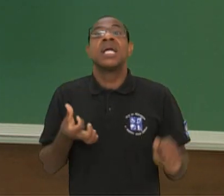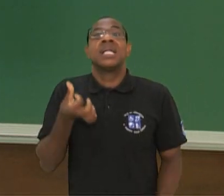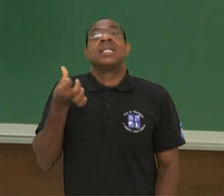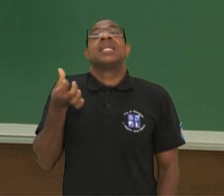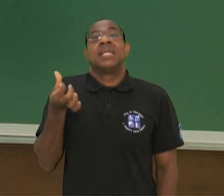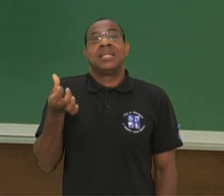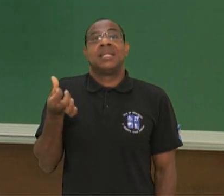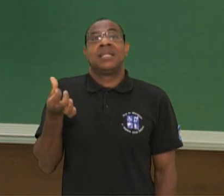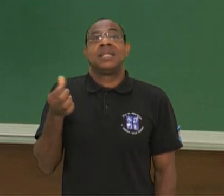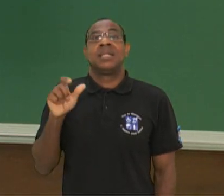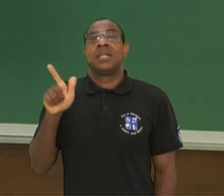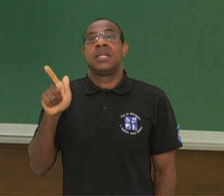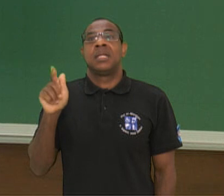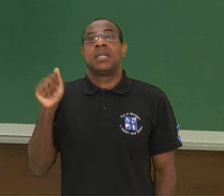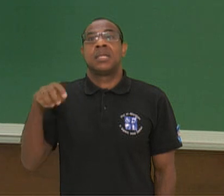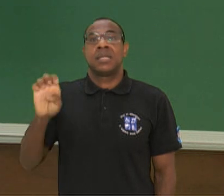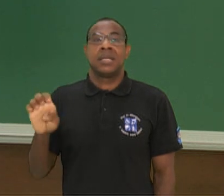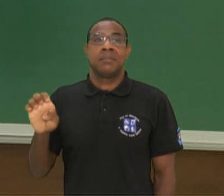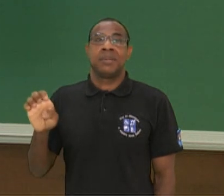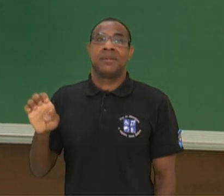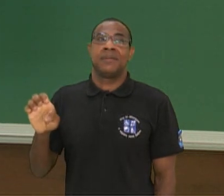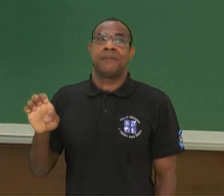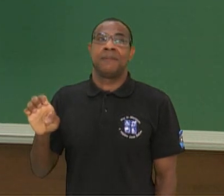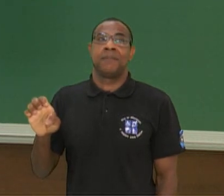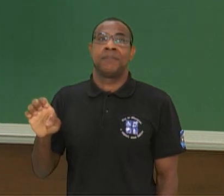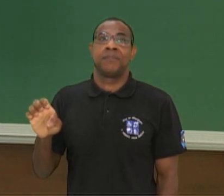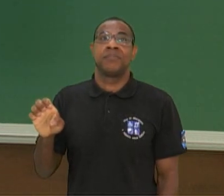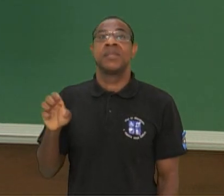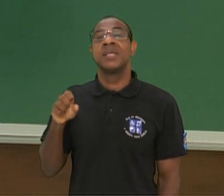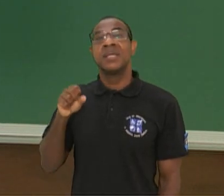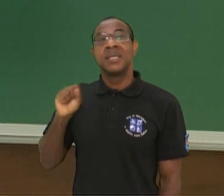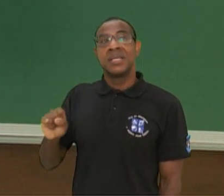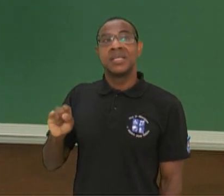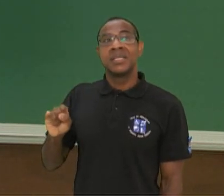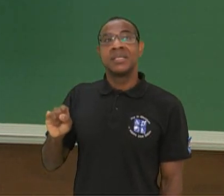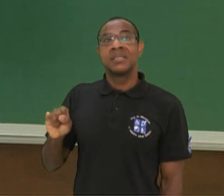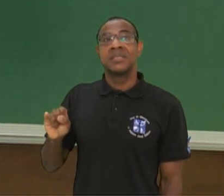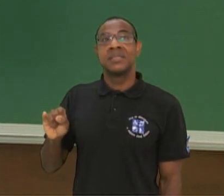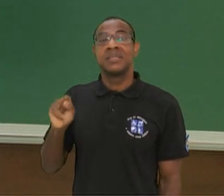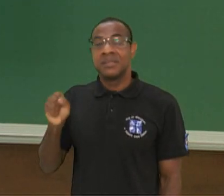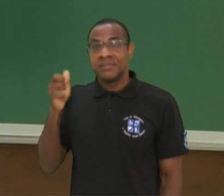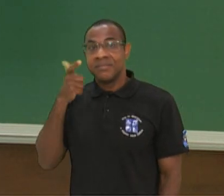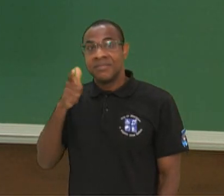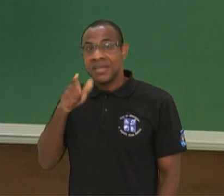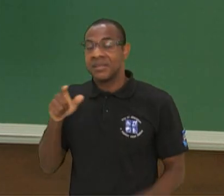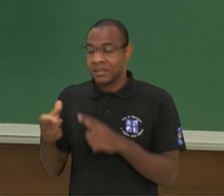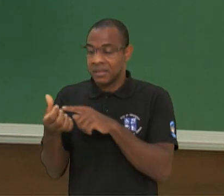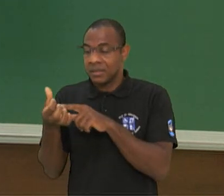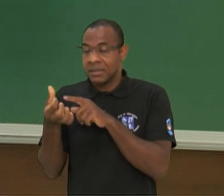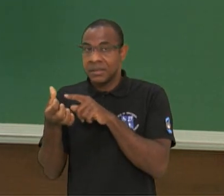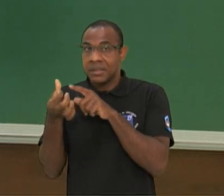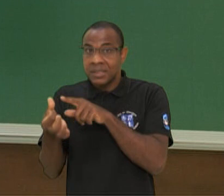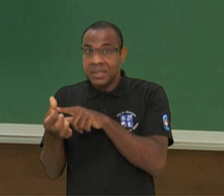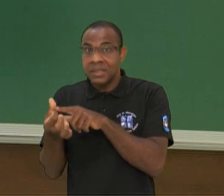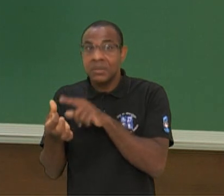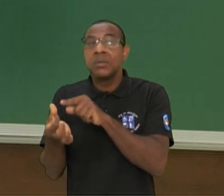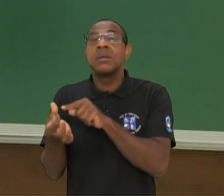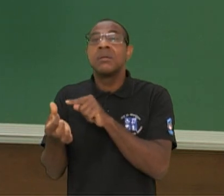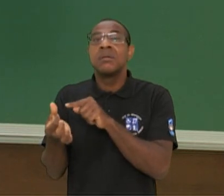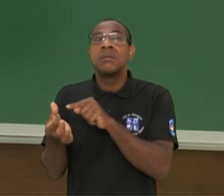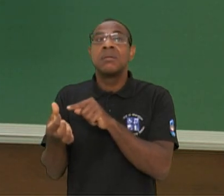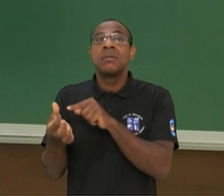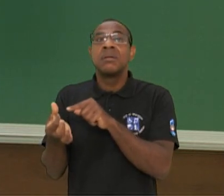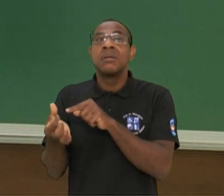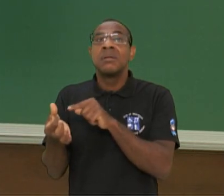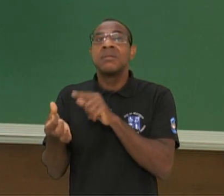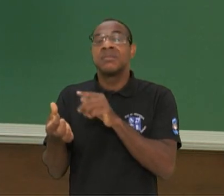ele vencer esse ponto, ele vai conquistar, se ele vencer esse ponto, ele vai conquistar o 6º game. Se ele venceu o 6º game, significa que ele venceu